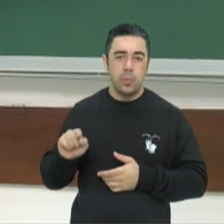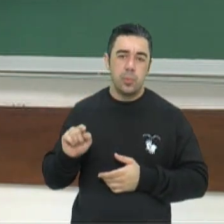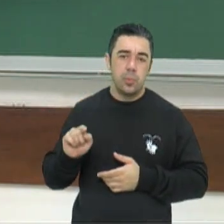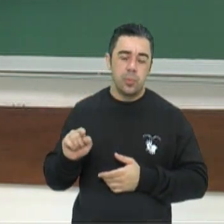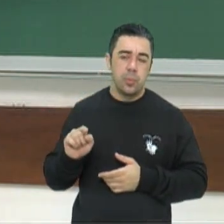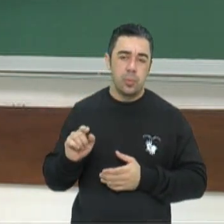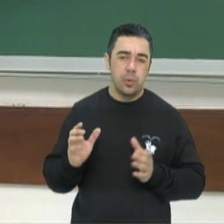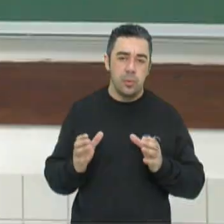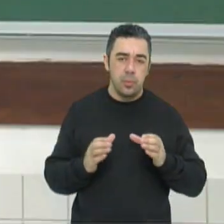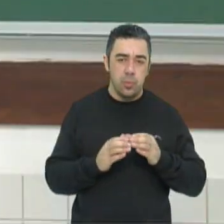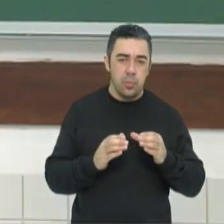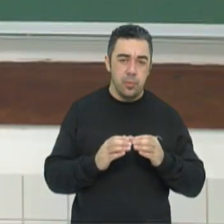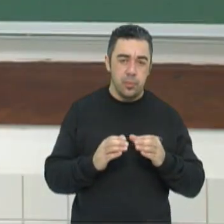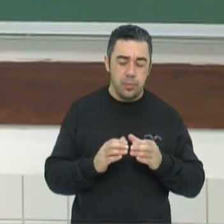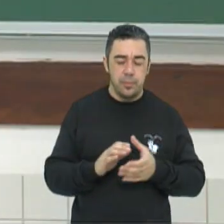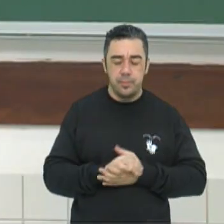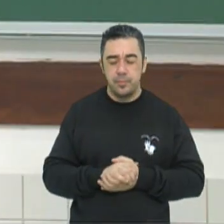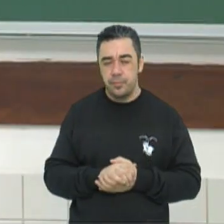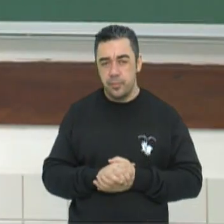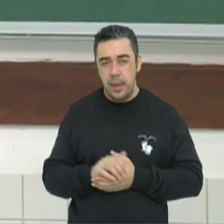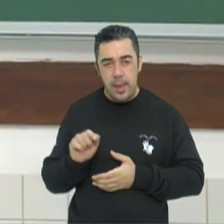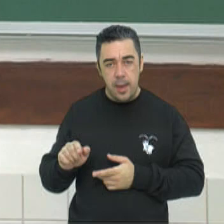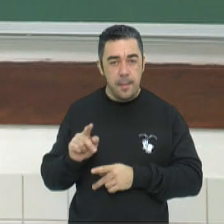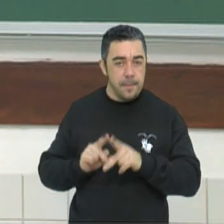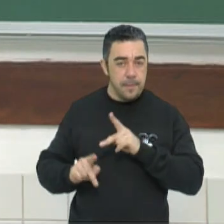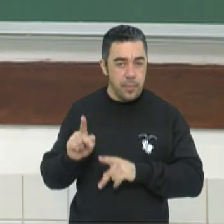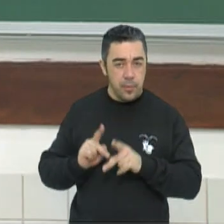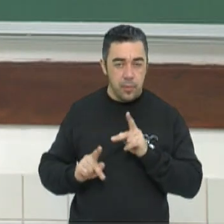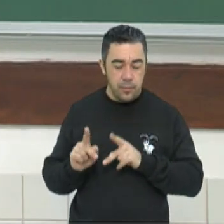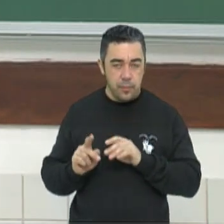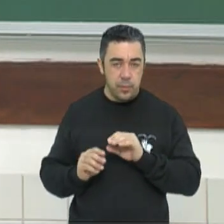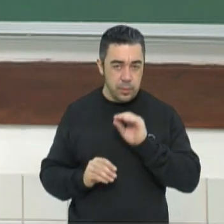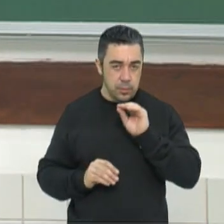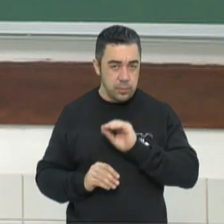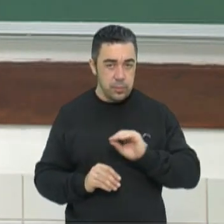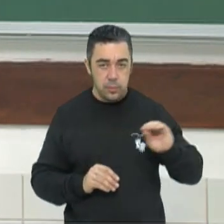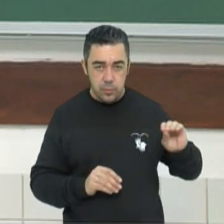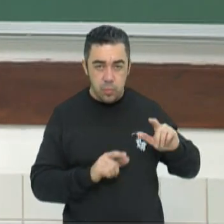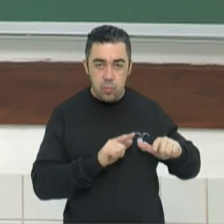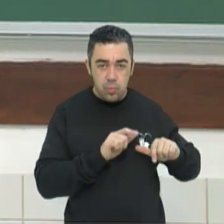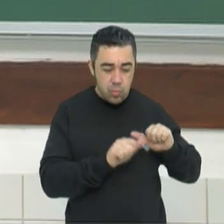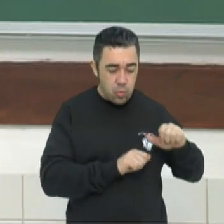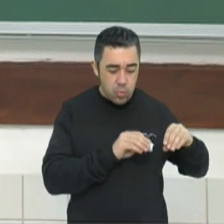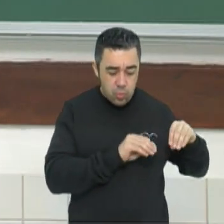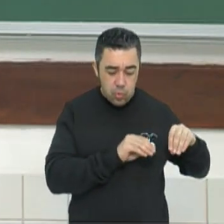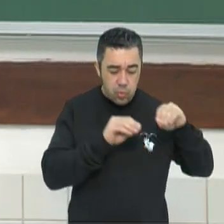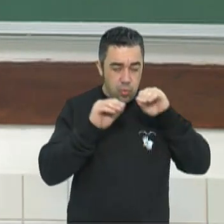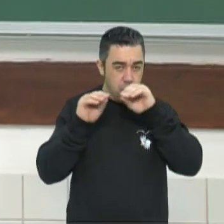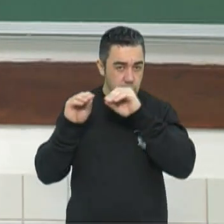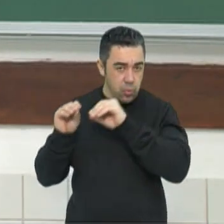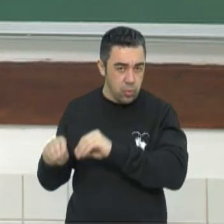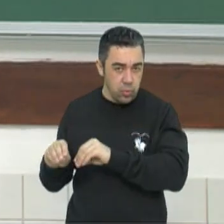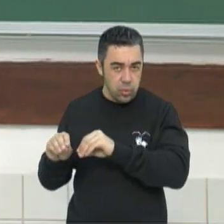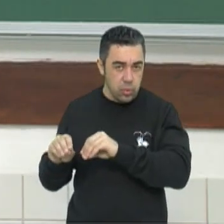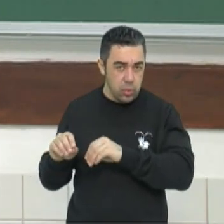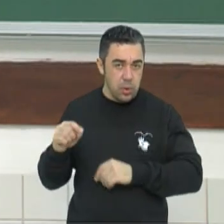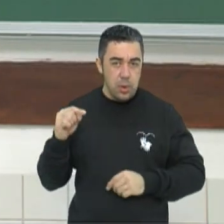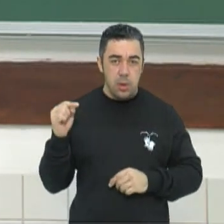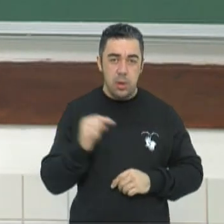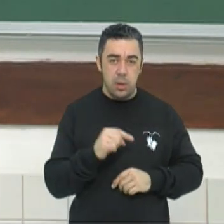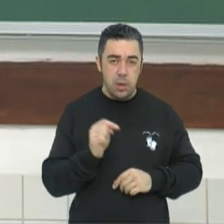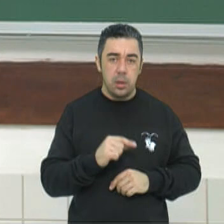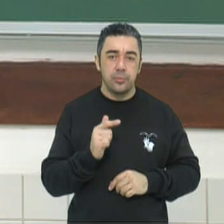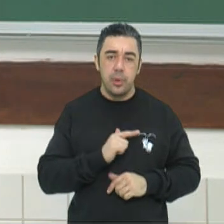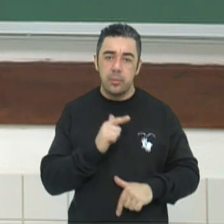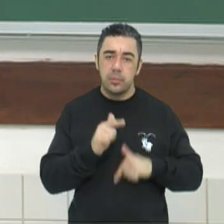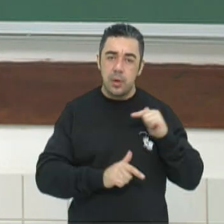aconteceu, tá? Esses povos, então, acabam deixando o território onde vão ter o quê? Os